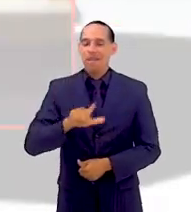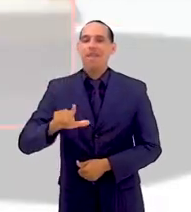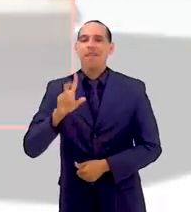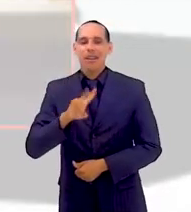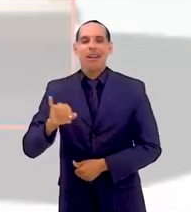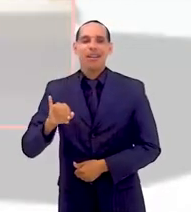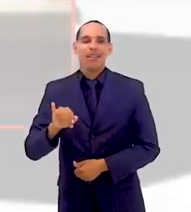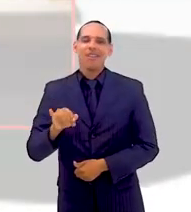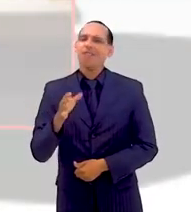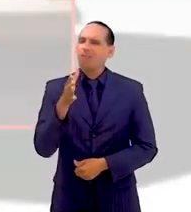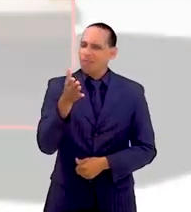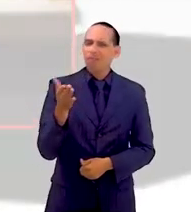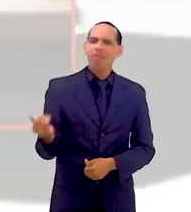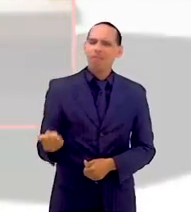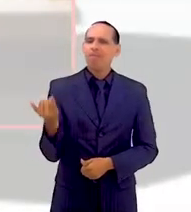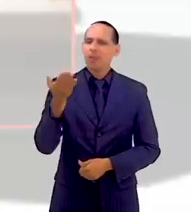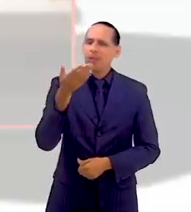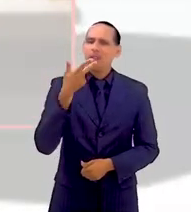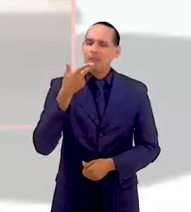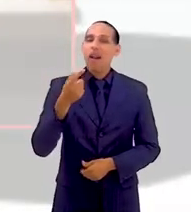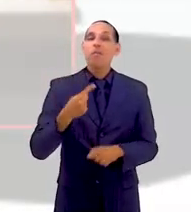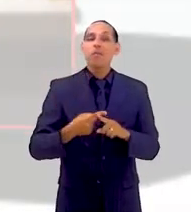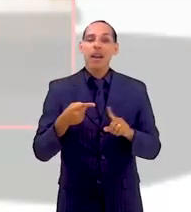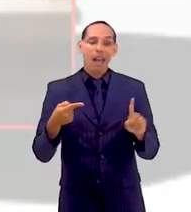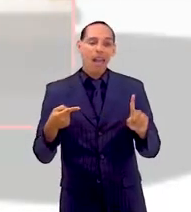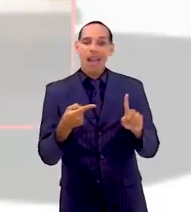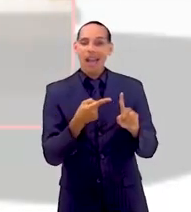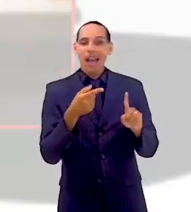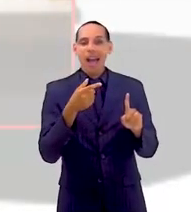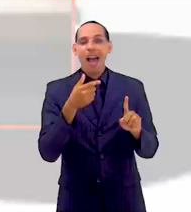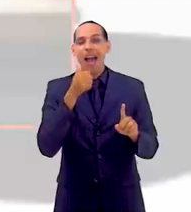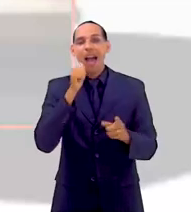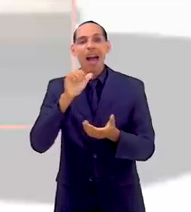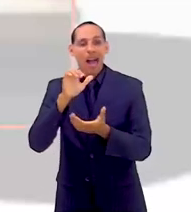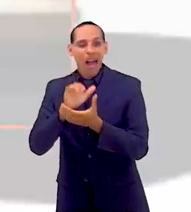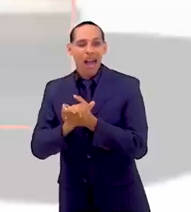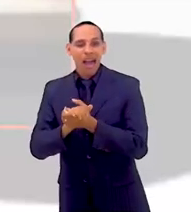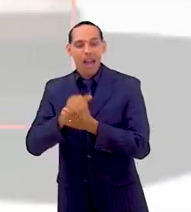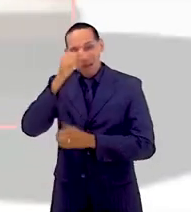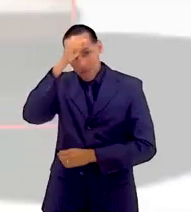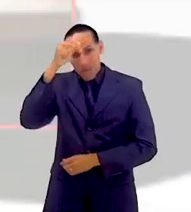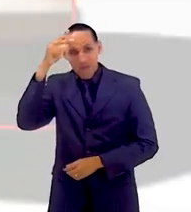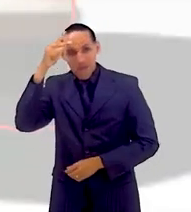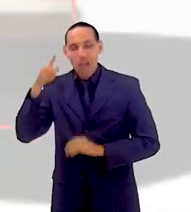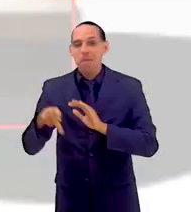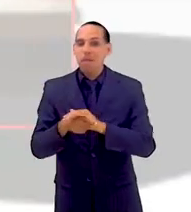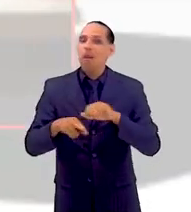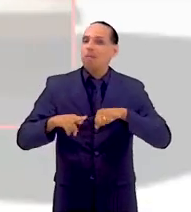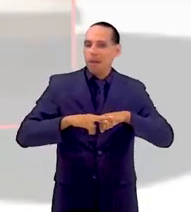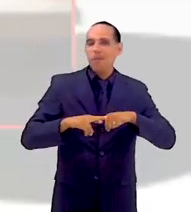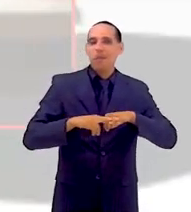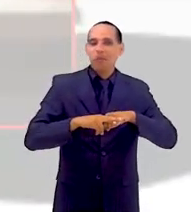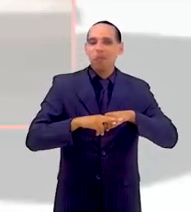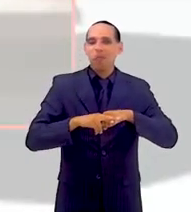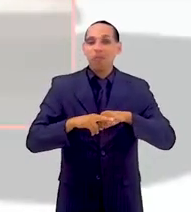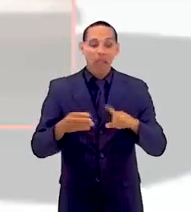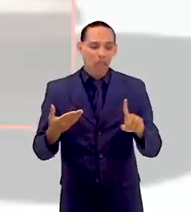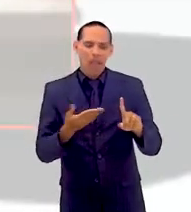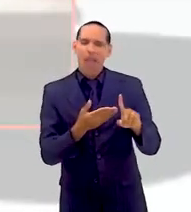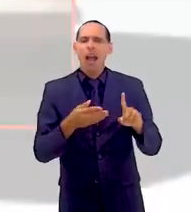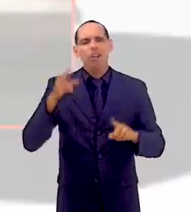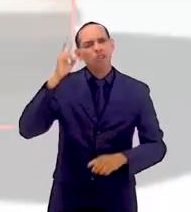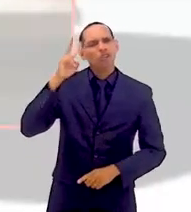É fundamental isso que você falou, porque ela ser esposa do prefeito de Belfor Roxo e ela ter todo